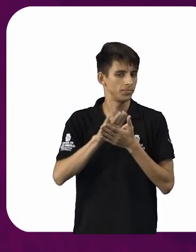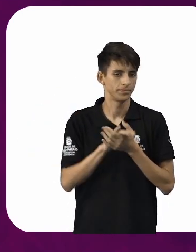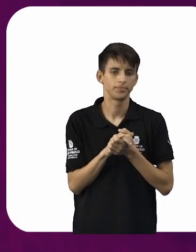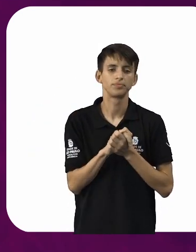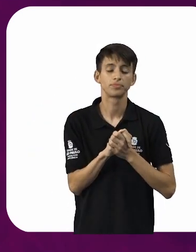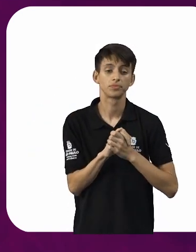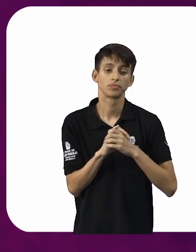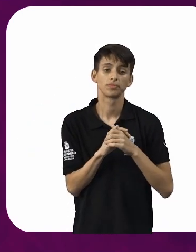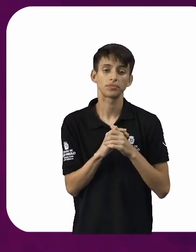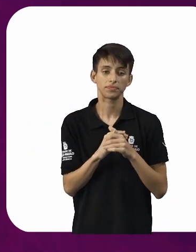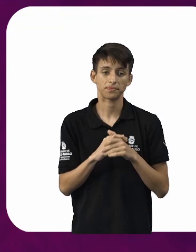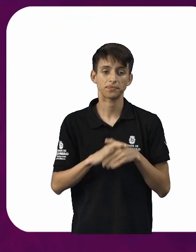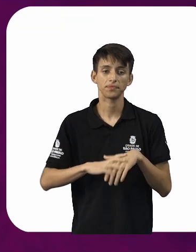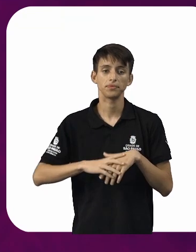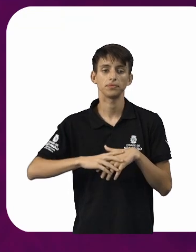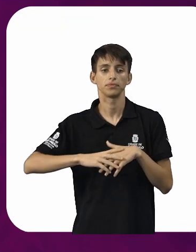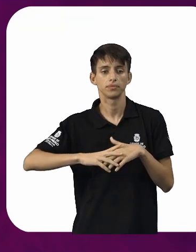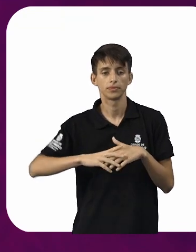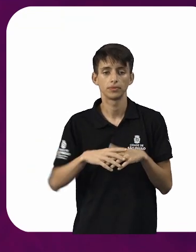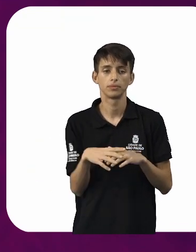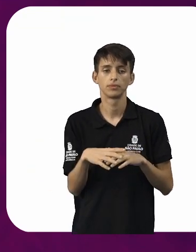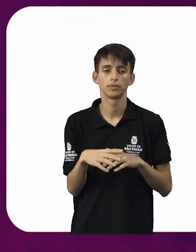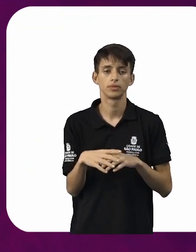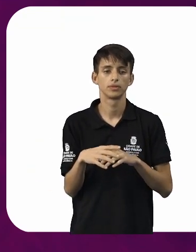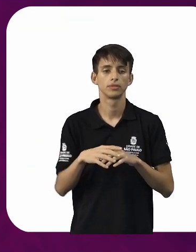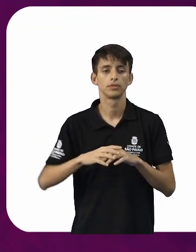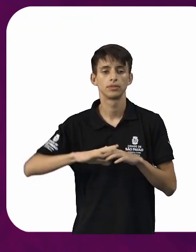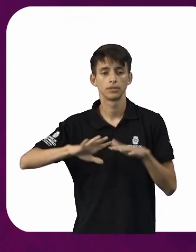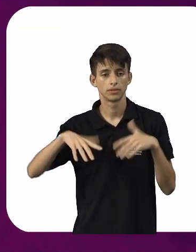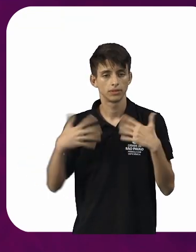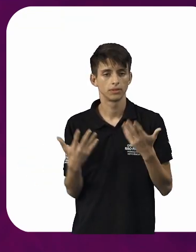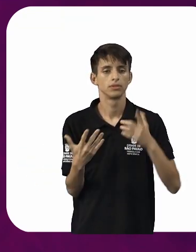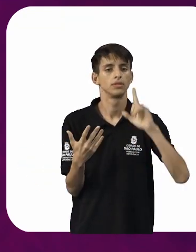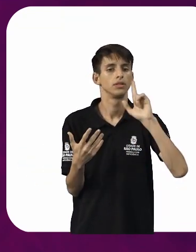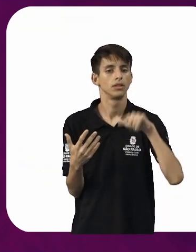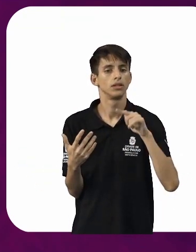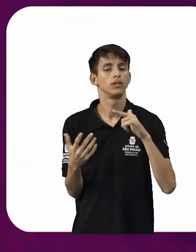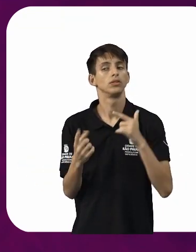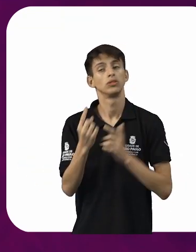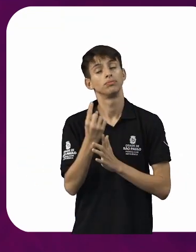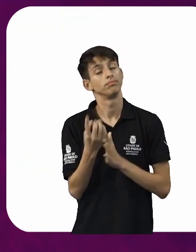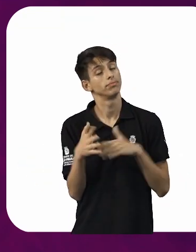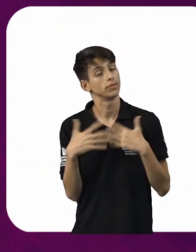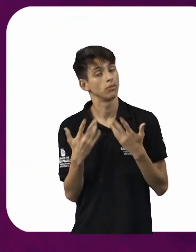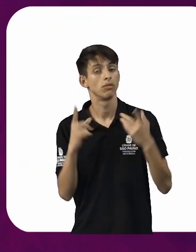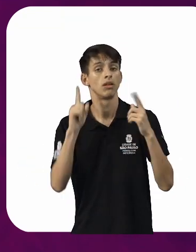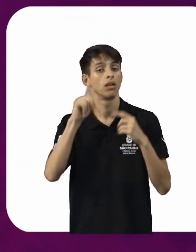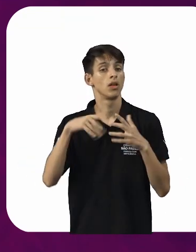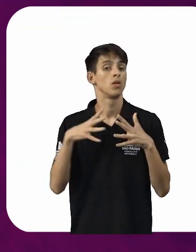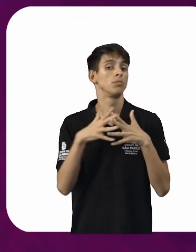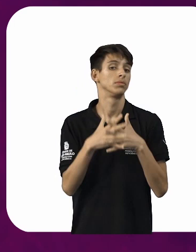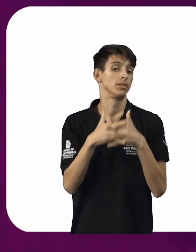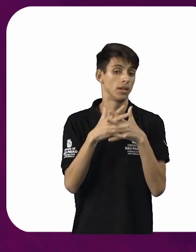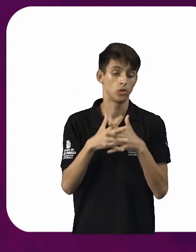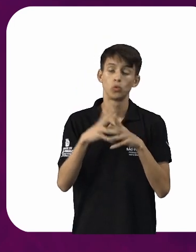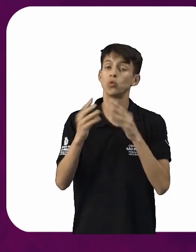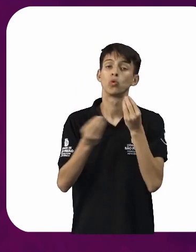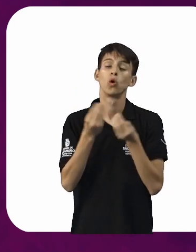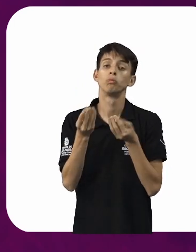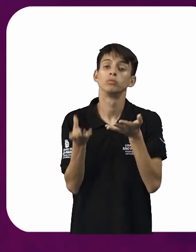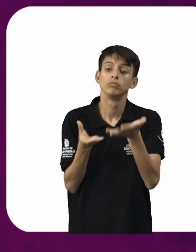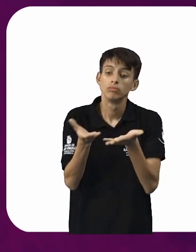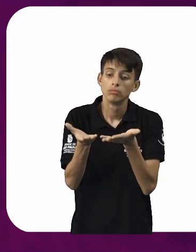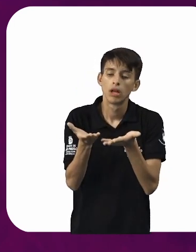Exato. Essa dupla medida, né? 2 pesos e 2 medidas para lidar com a